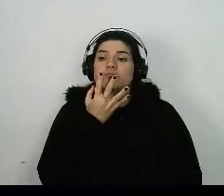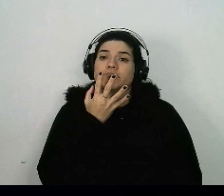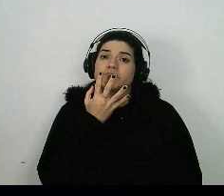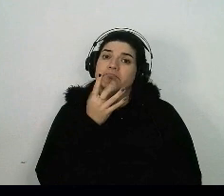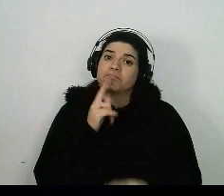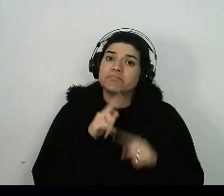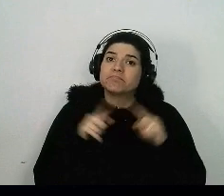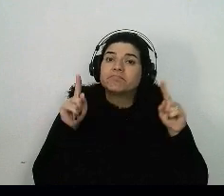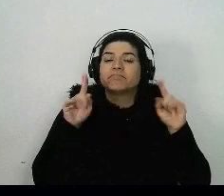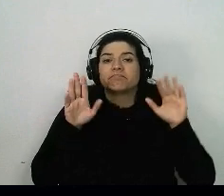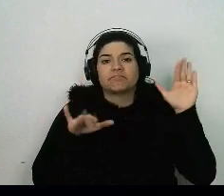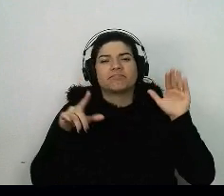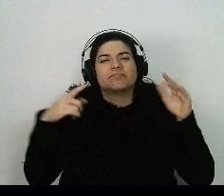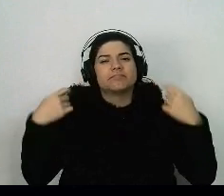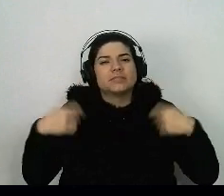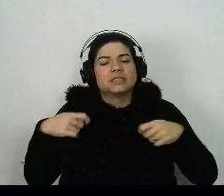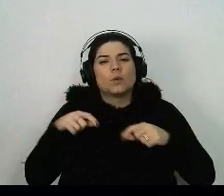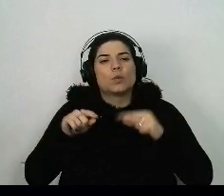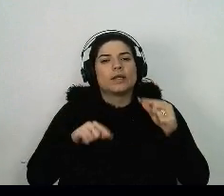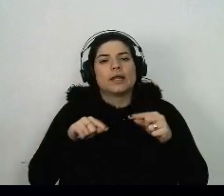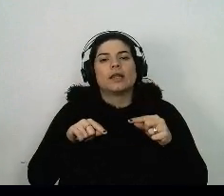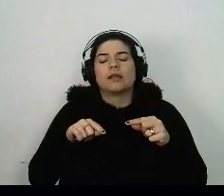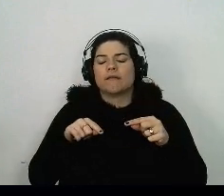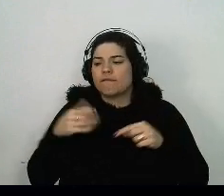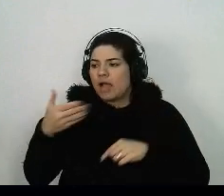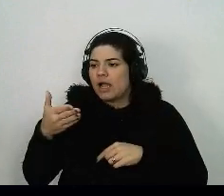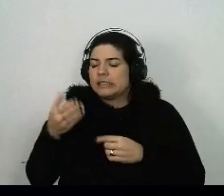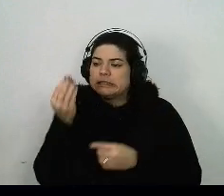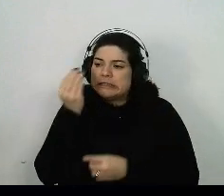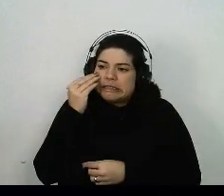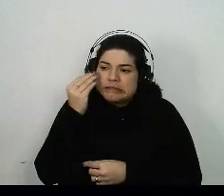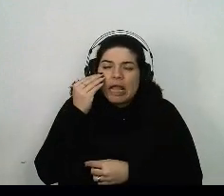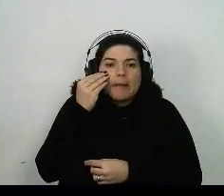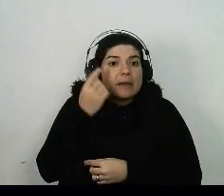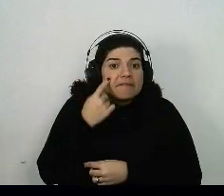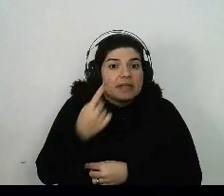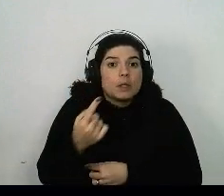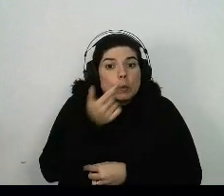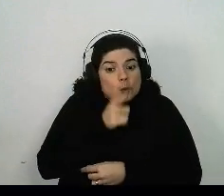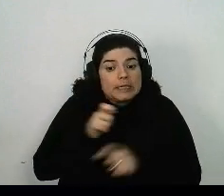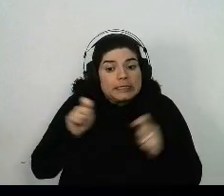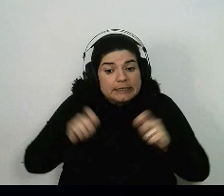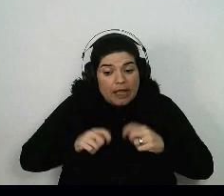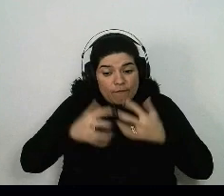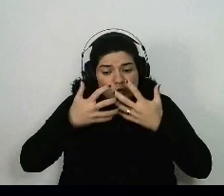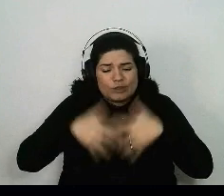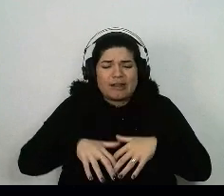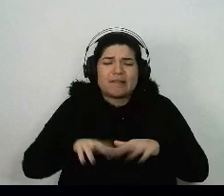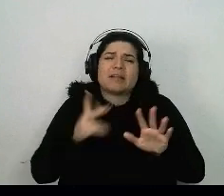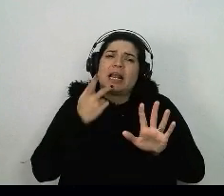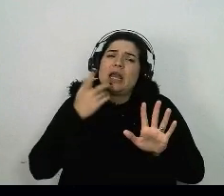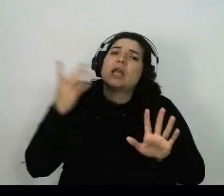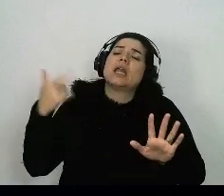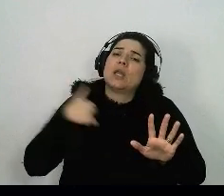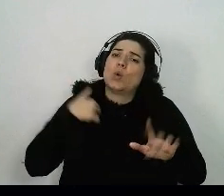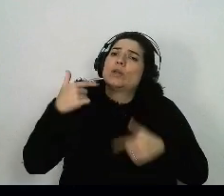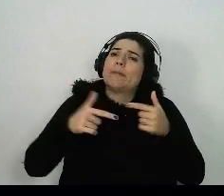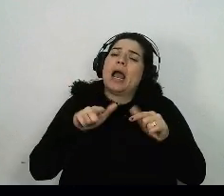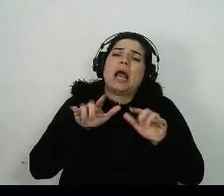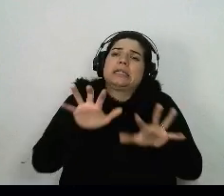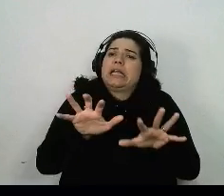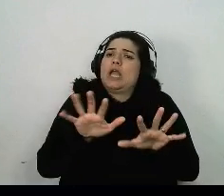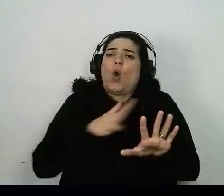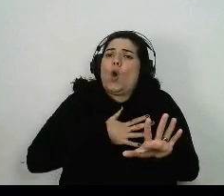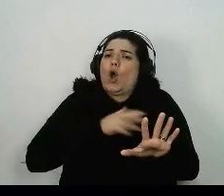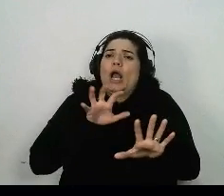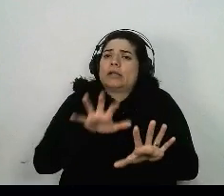gente tem que fazer uma POC mesmo, vai para a mesa, faz teste para ver que o negócio vai funcionar. Não adianta falar, eu trabalho assim, eu só gosto assim.